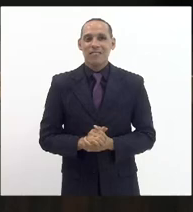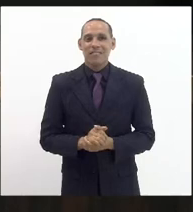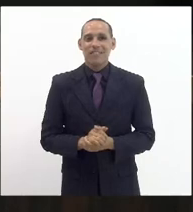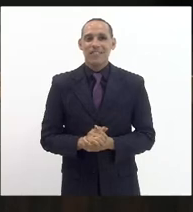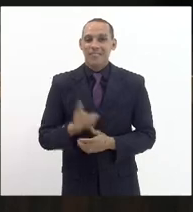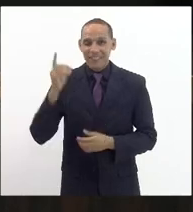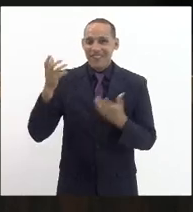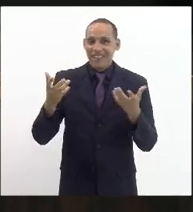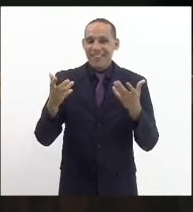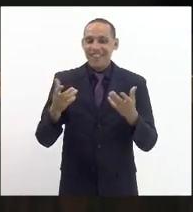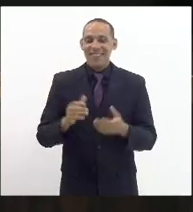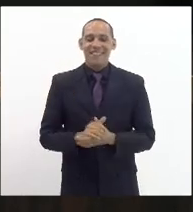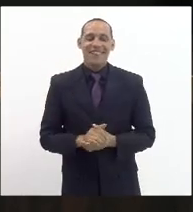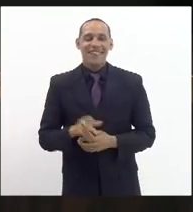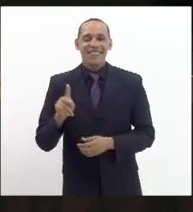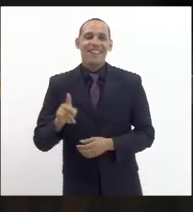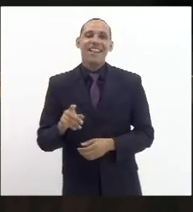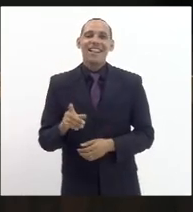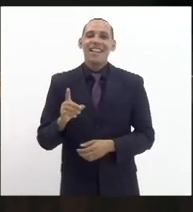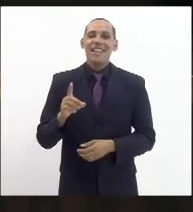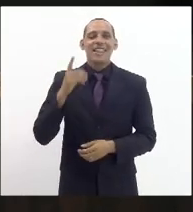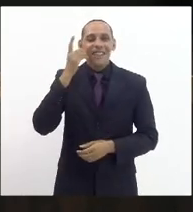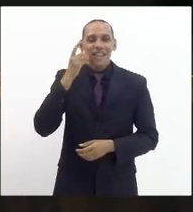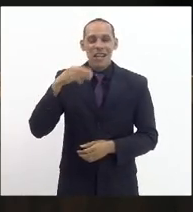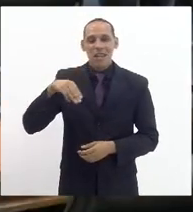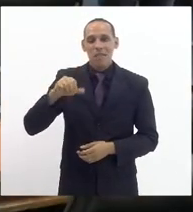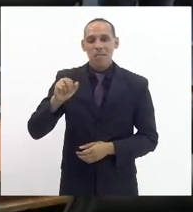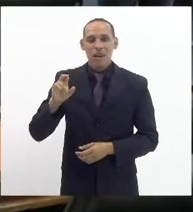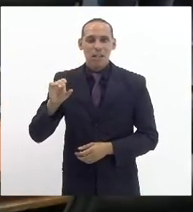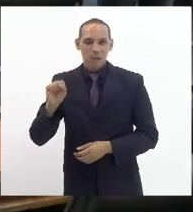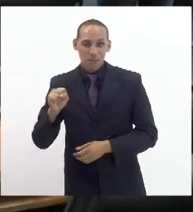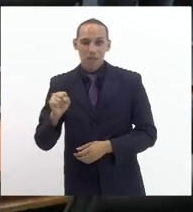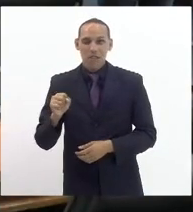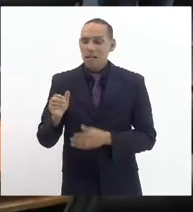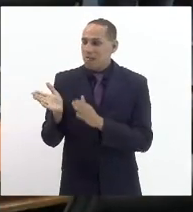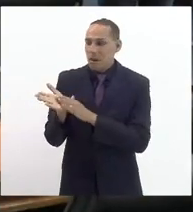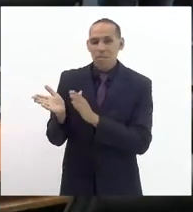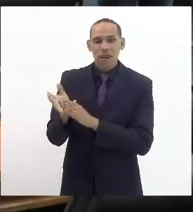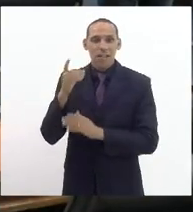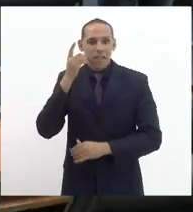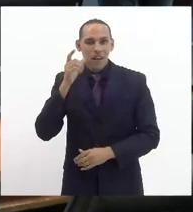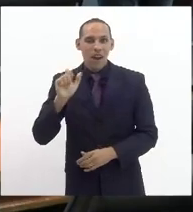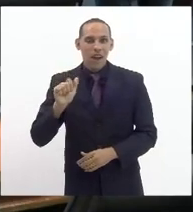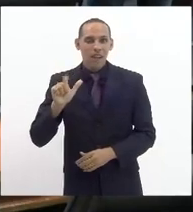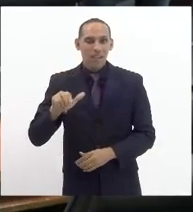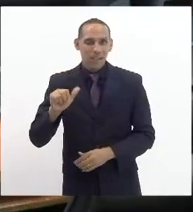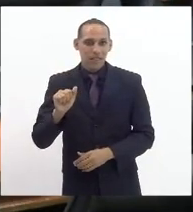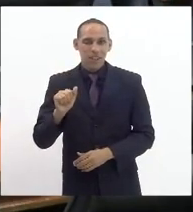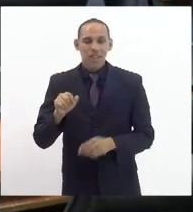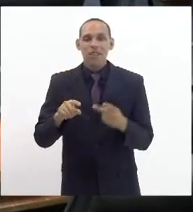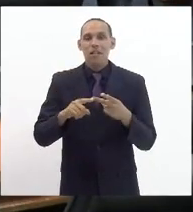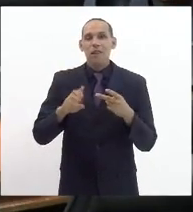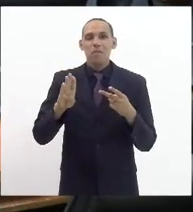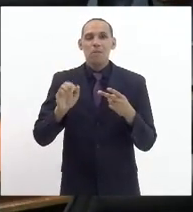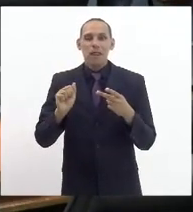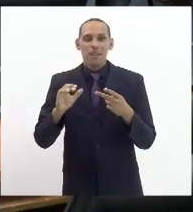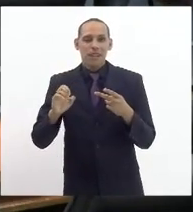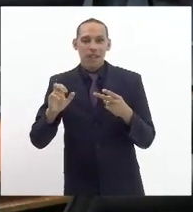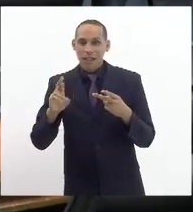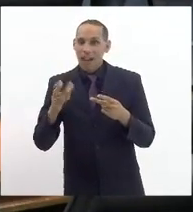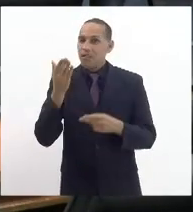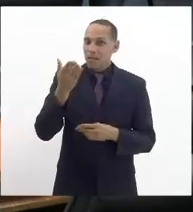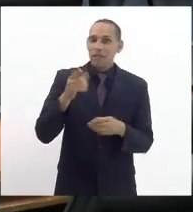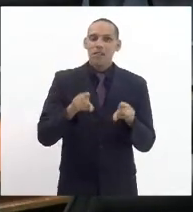Deus quer. E ele quer, presidente. Deputado Marcos Vinícius. Presidente, parabenizar a deputada Alana, o deputado Bacelar, Vossa